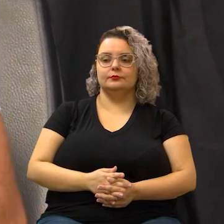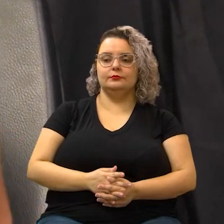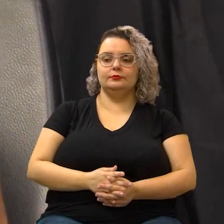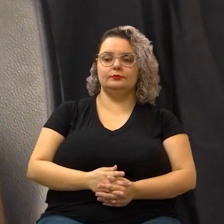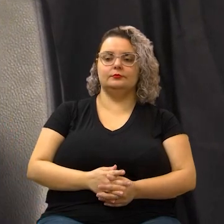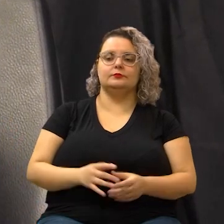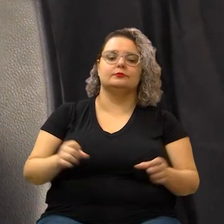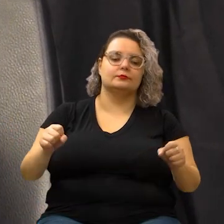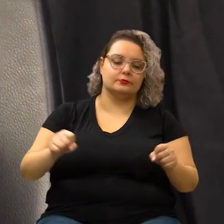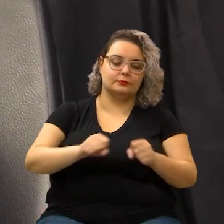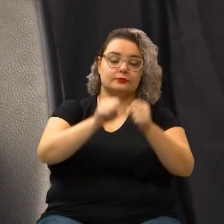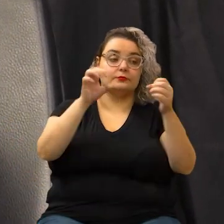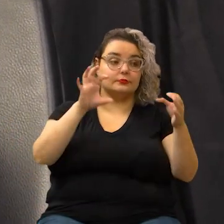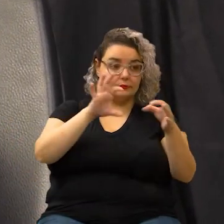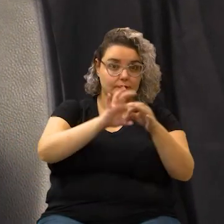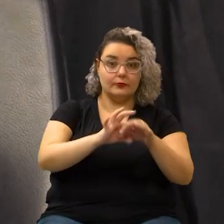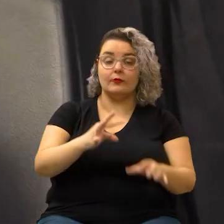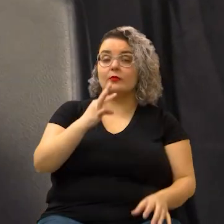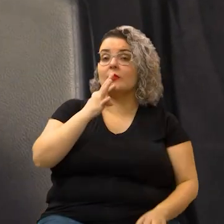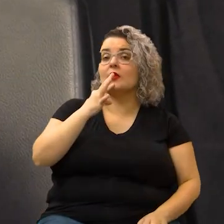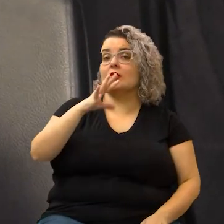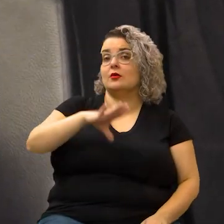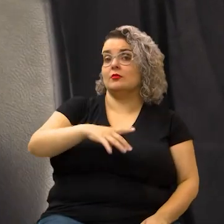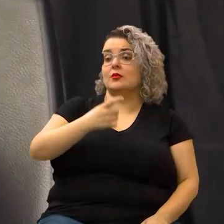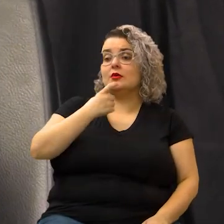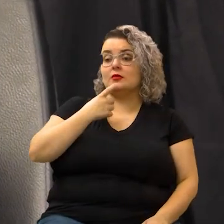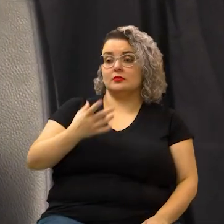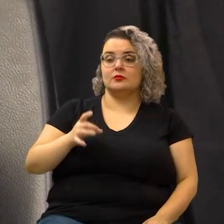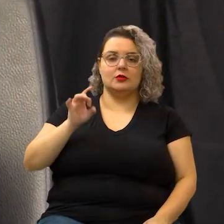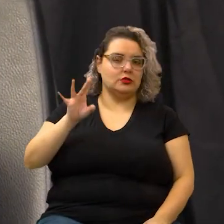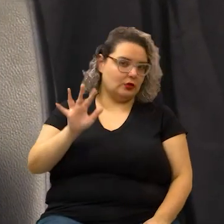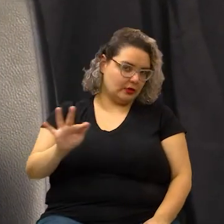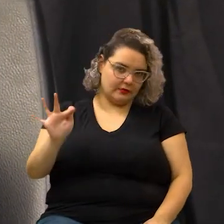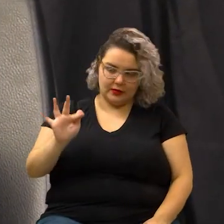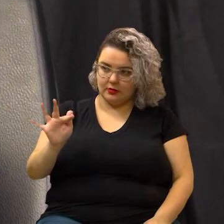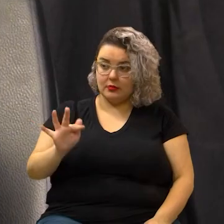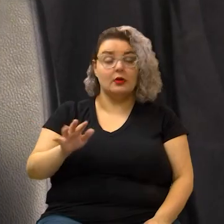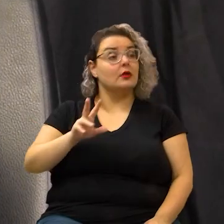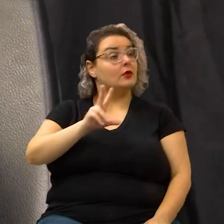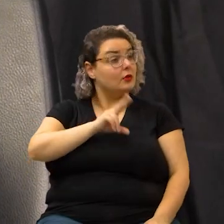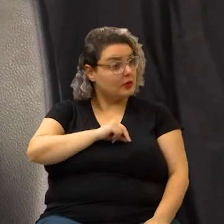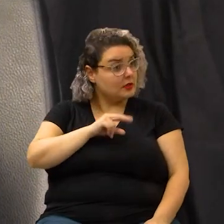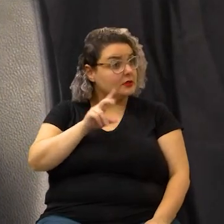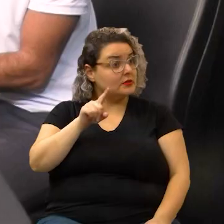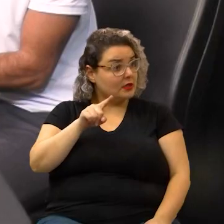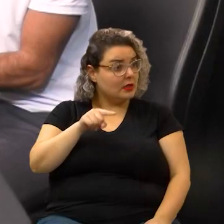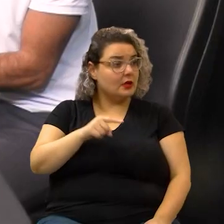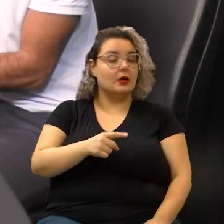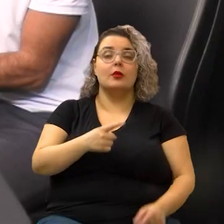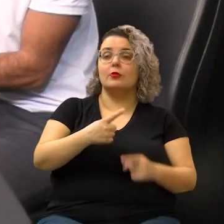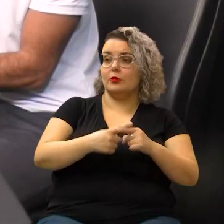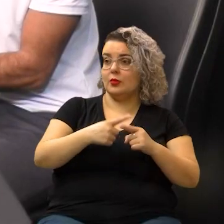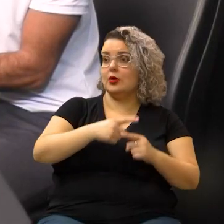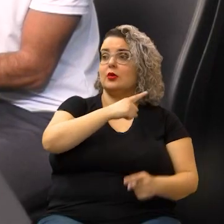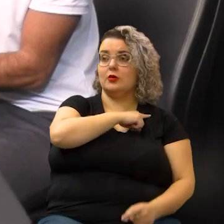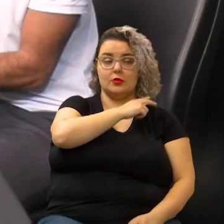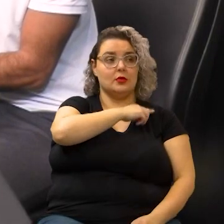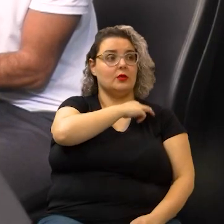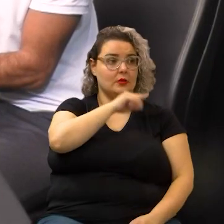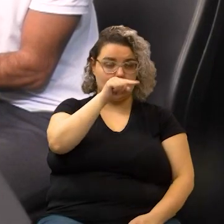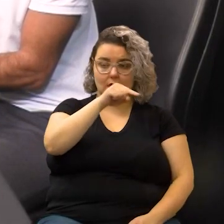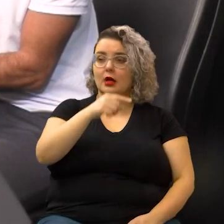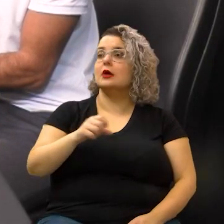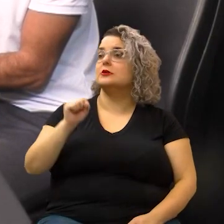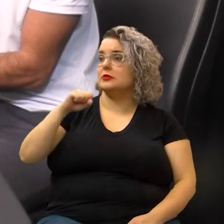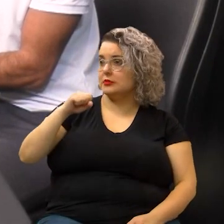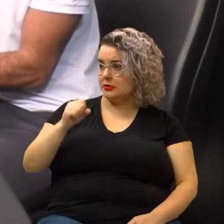essa quebra de vínculo ali, conhecimento de Campinas como um todo, só se deu na faculdade. Olha, porque o ensino médio você fez lá mesmo, né? Eu